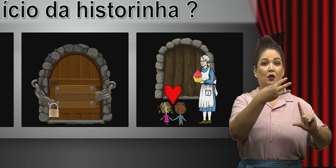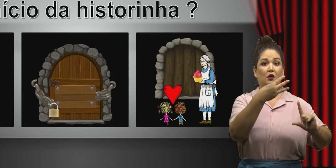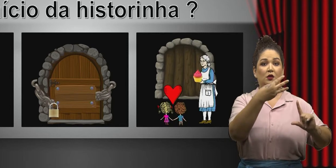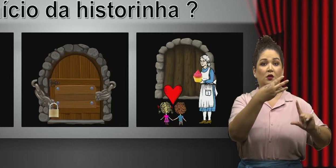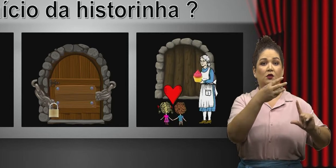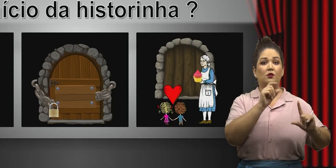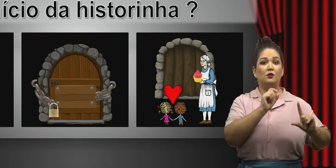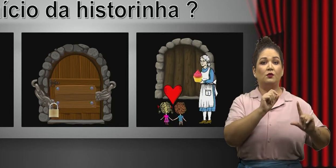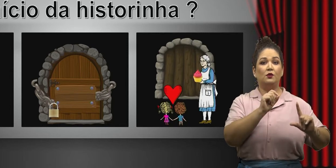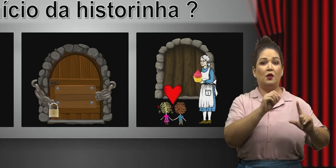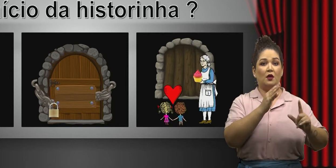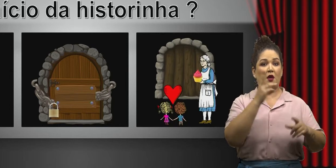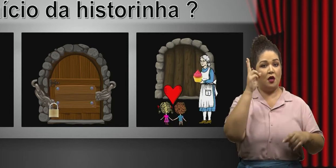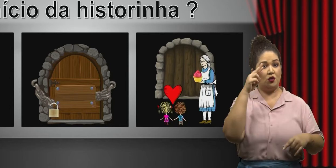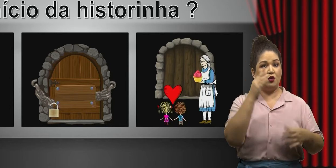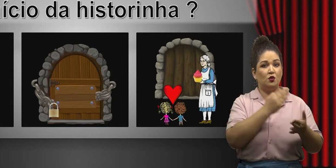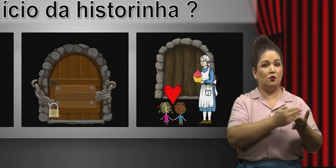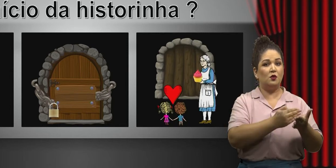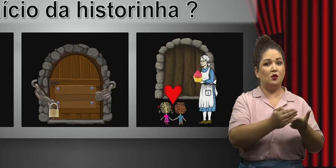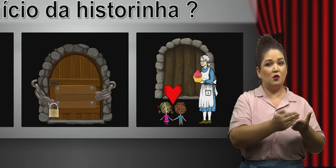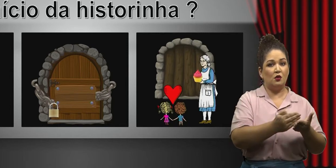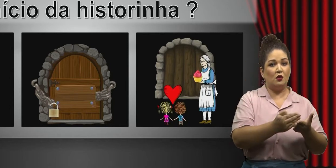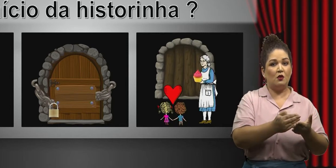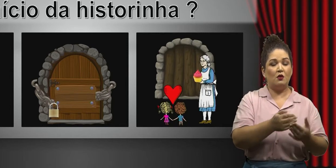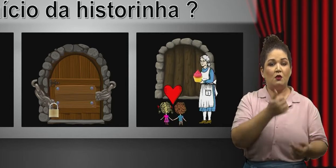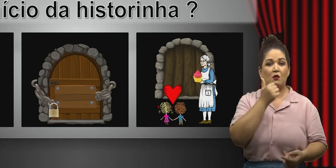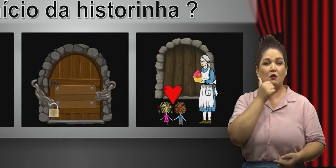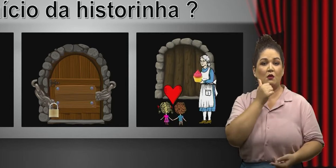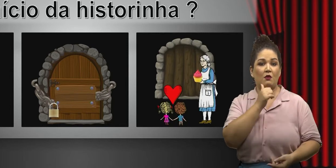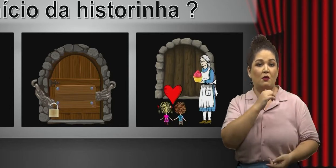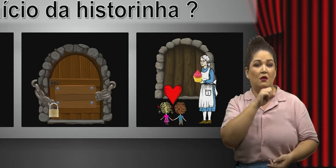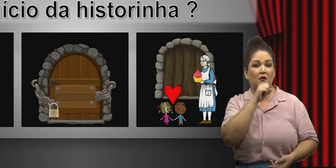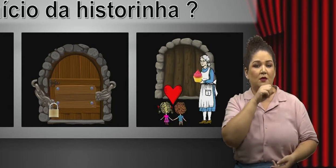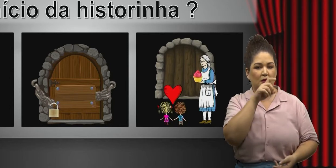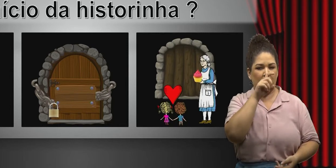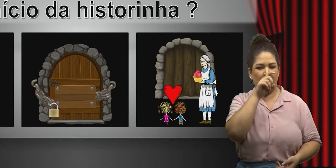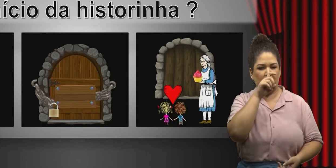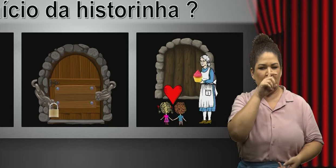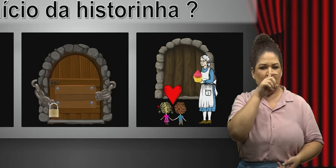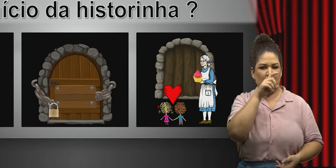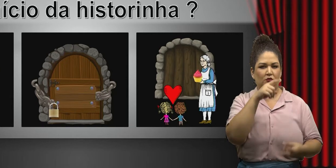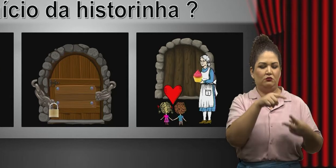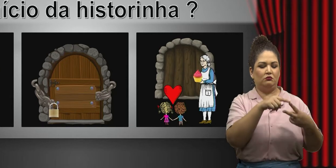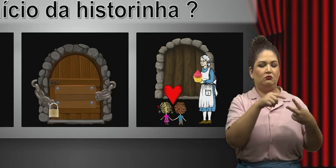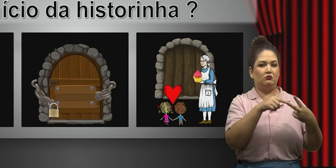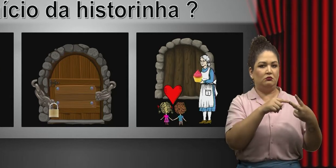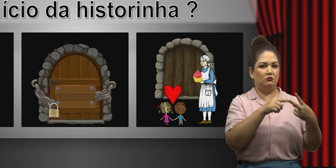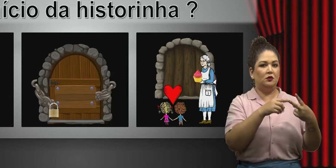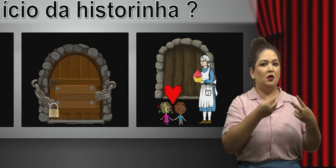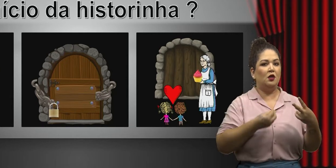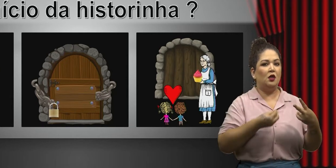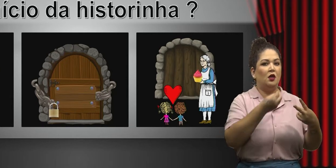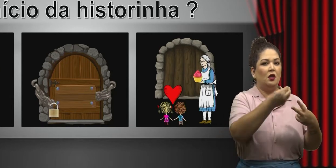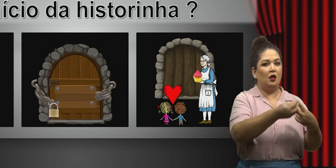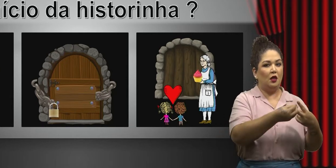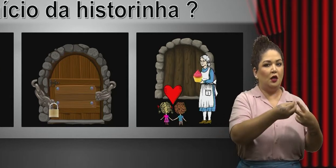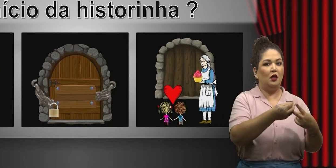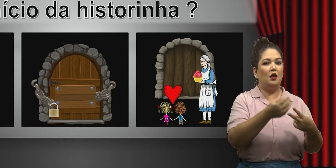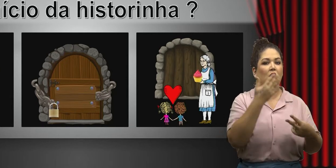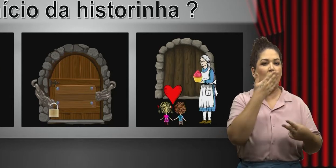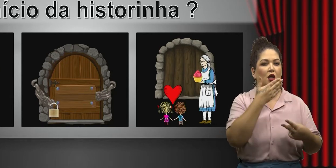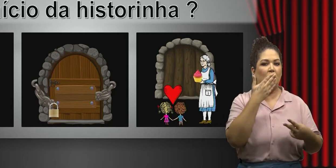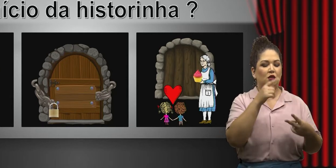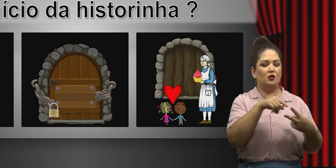Ou será que a historinha ela iniciou a partir da bruxa